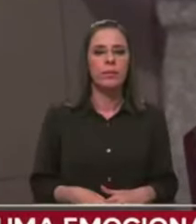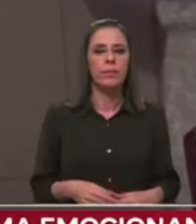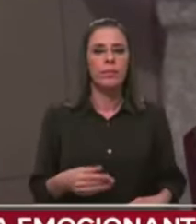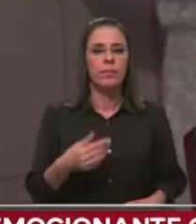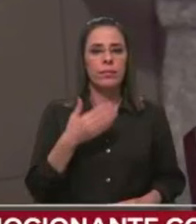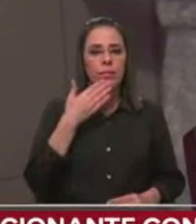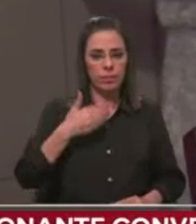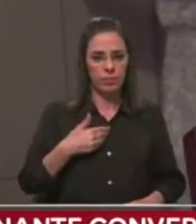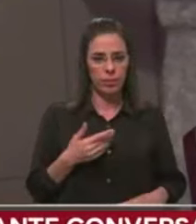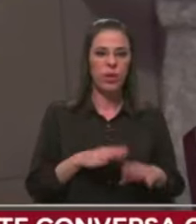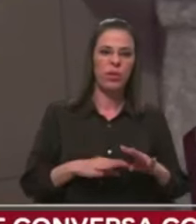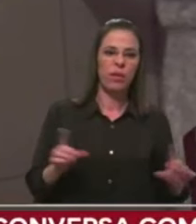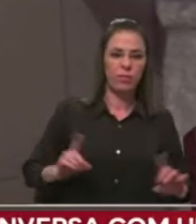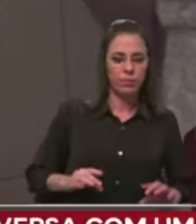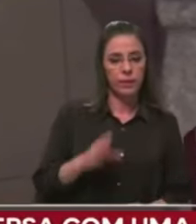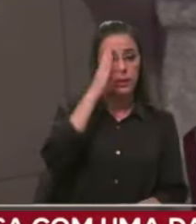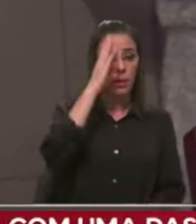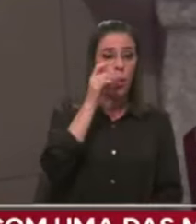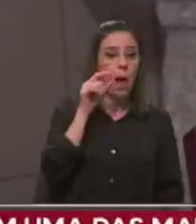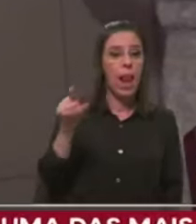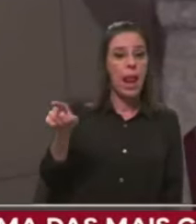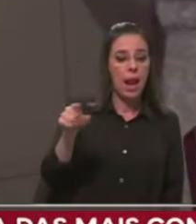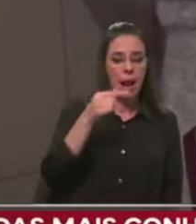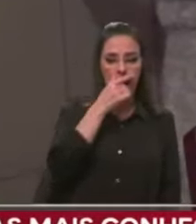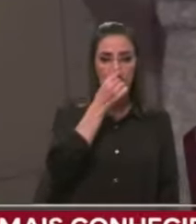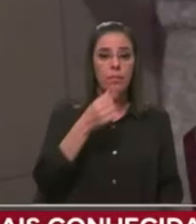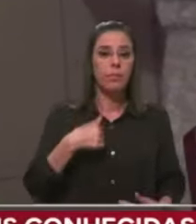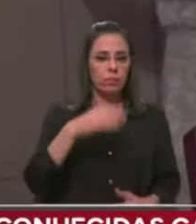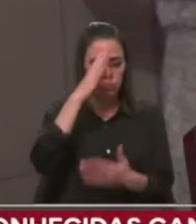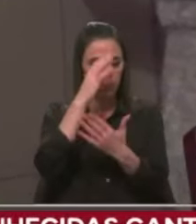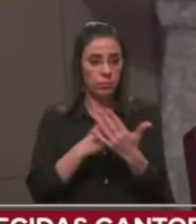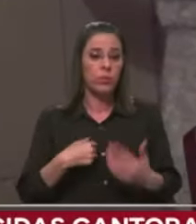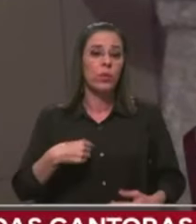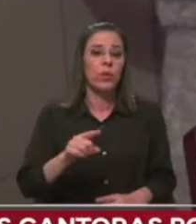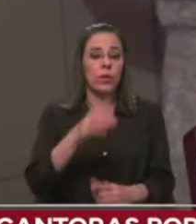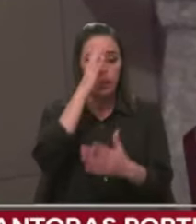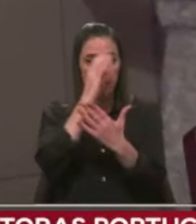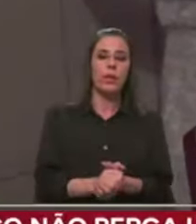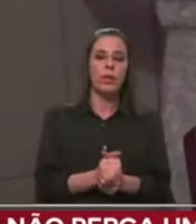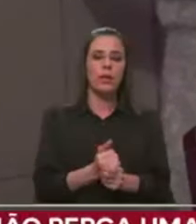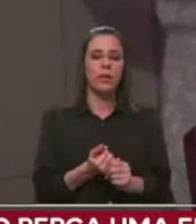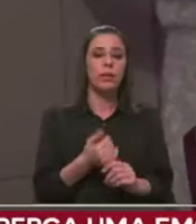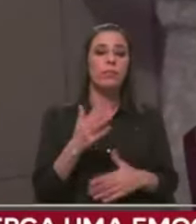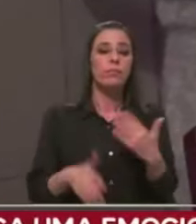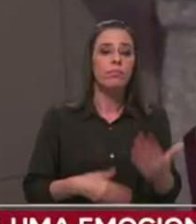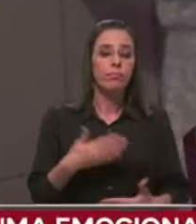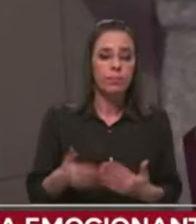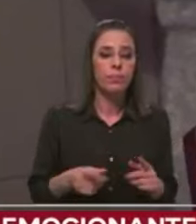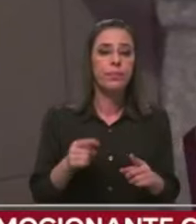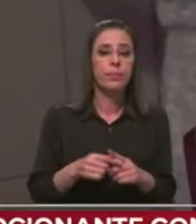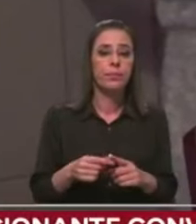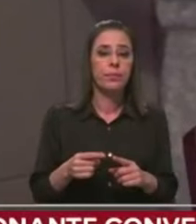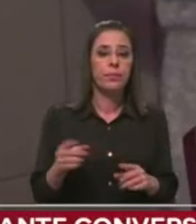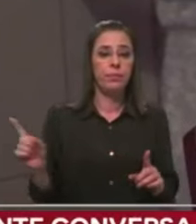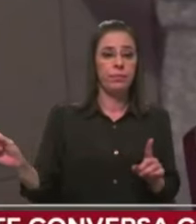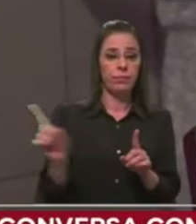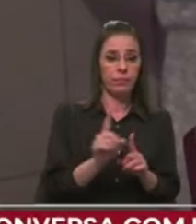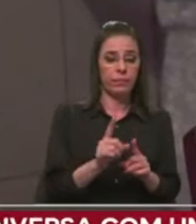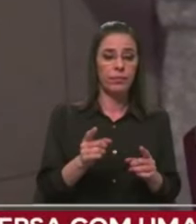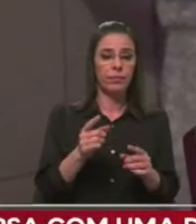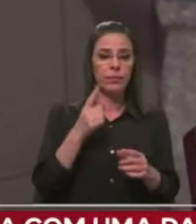pedir que não fizesse nada porque sabiam que ele estava lá mas eu não sabia eu fui sem saber depois a seguir elevei para a minha frente